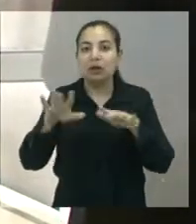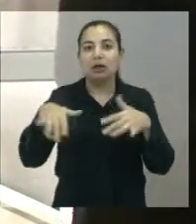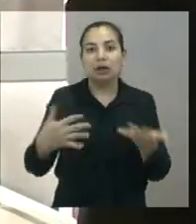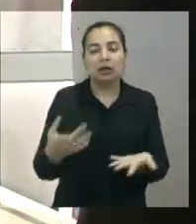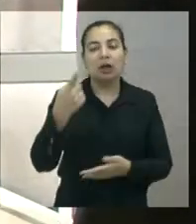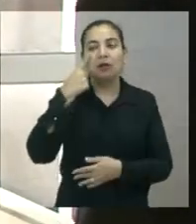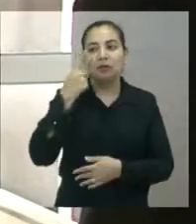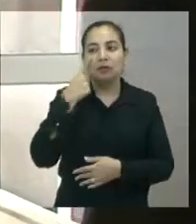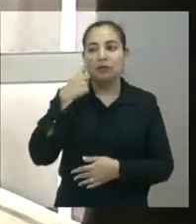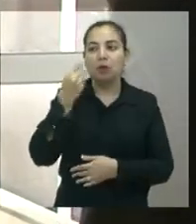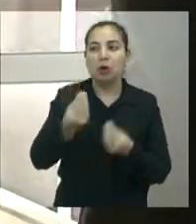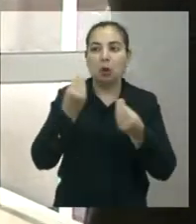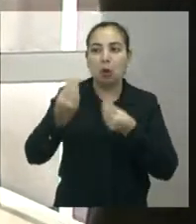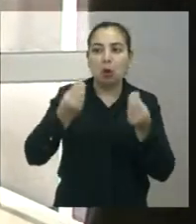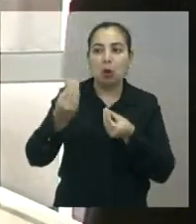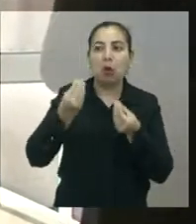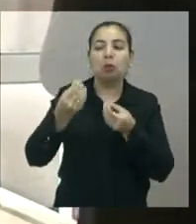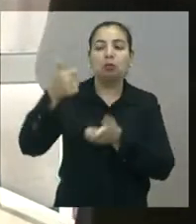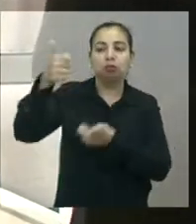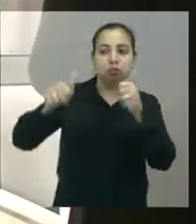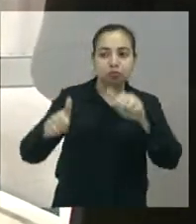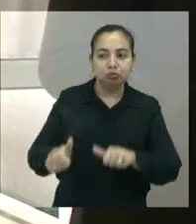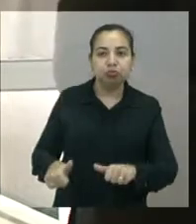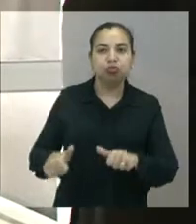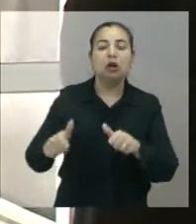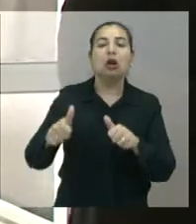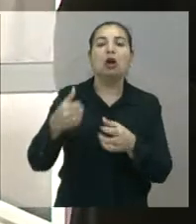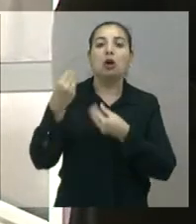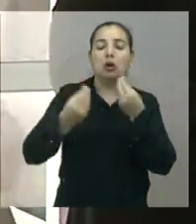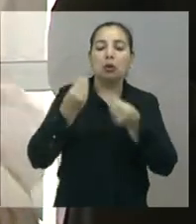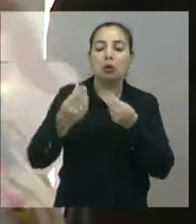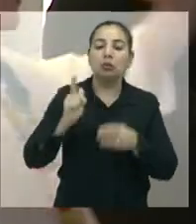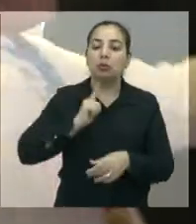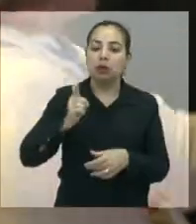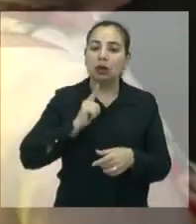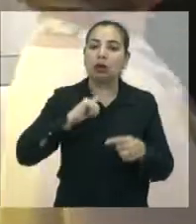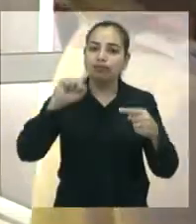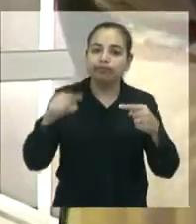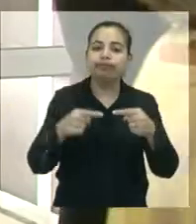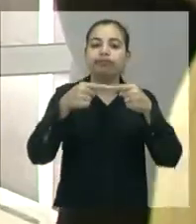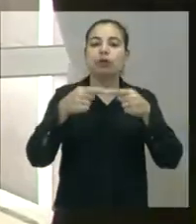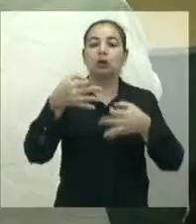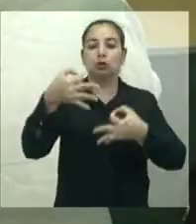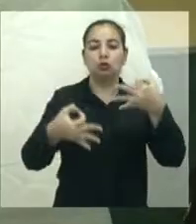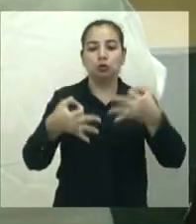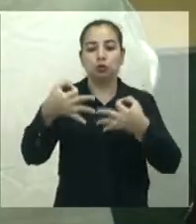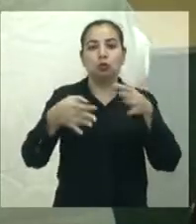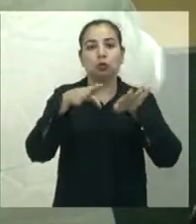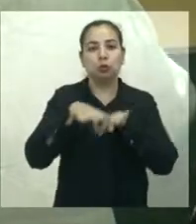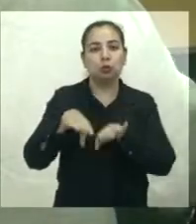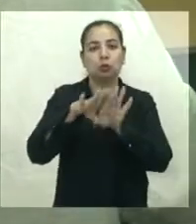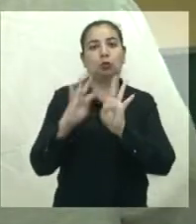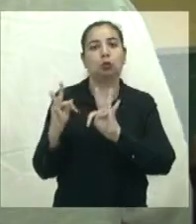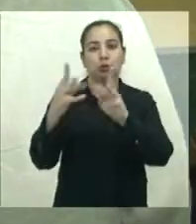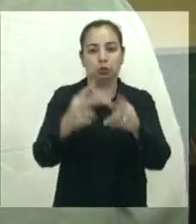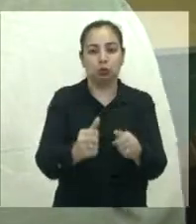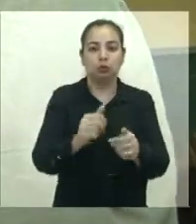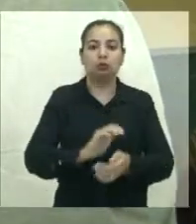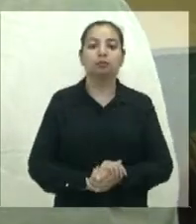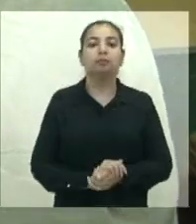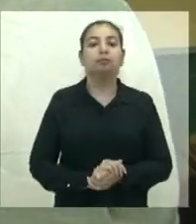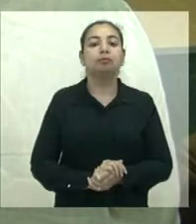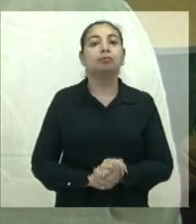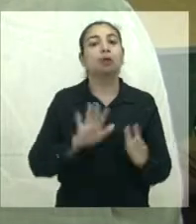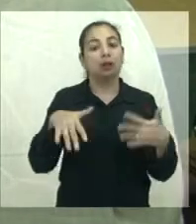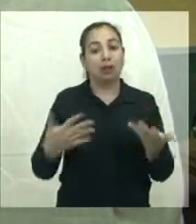análise visa a estabelecer uma justiça mais equânime para todos. Neste momento a gente vem